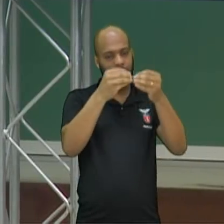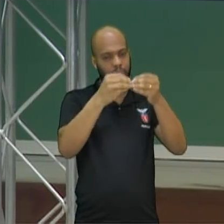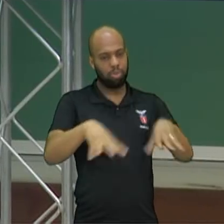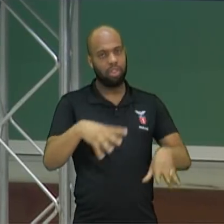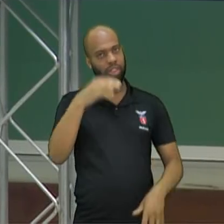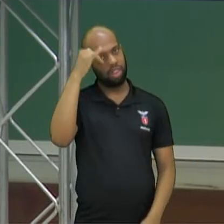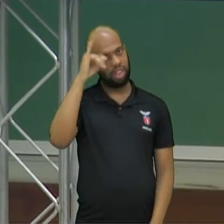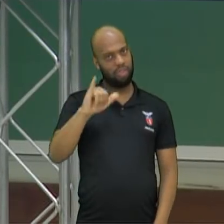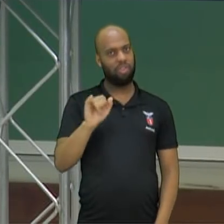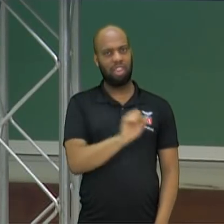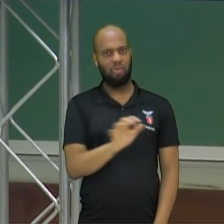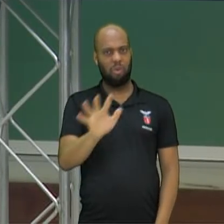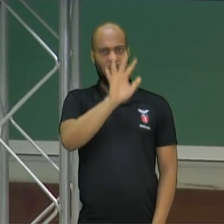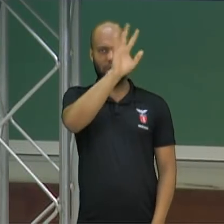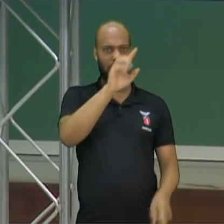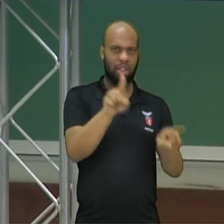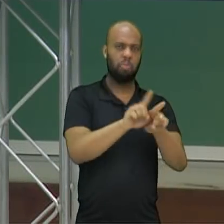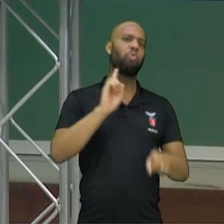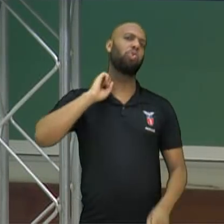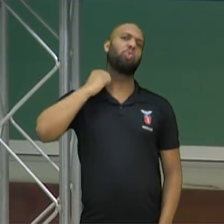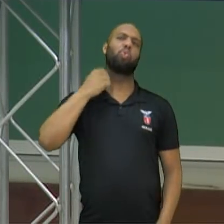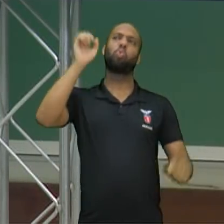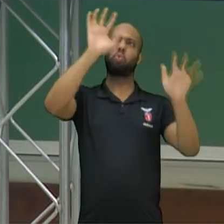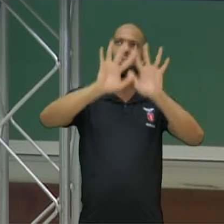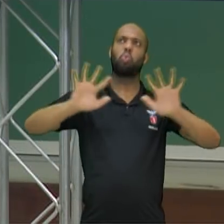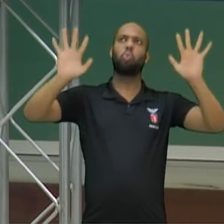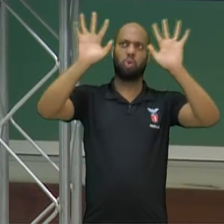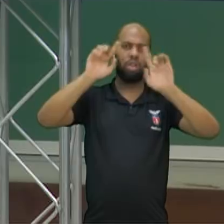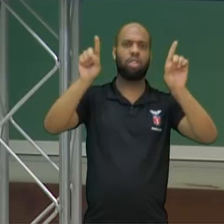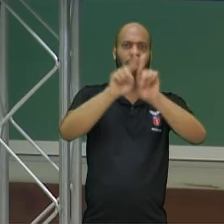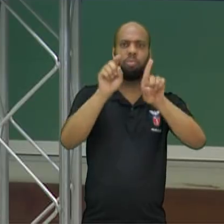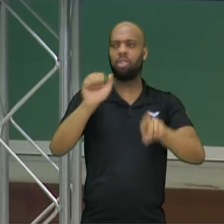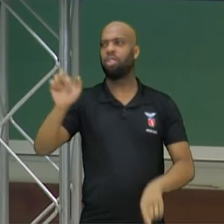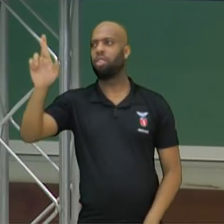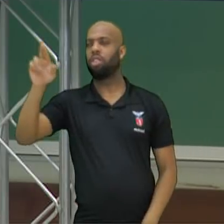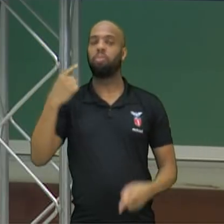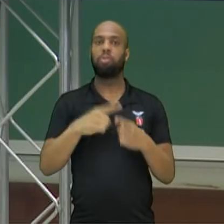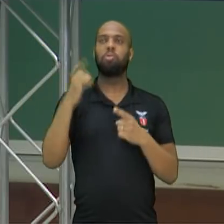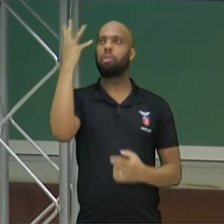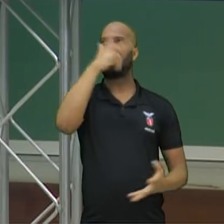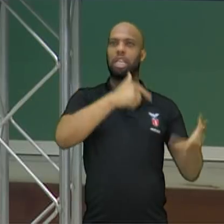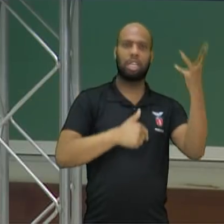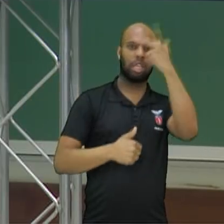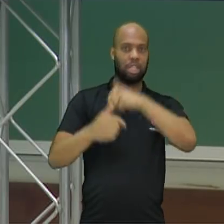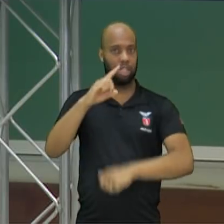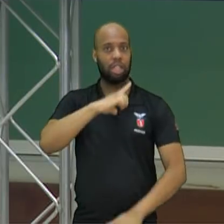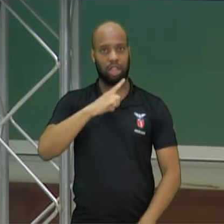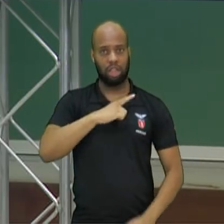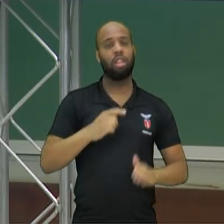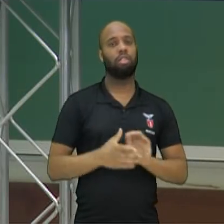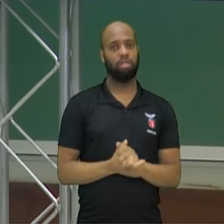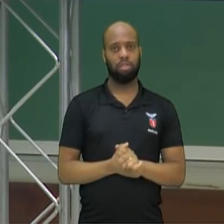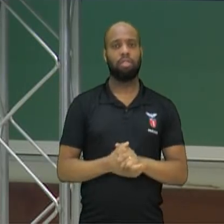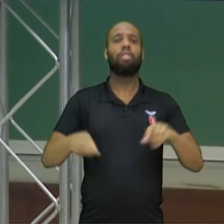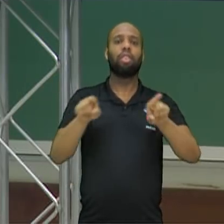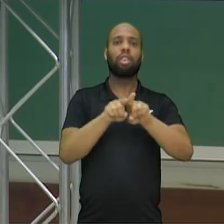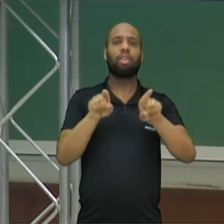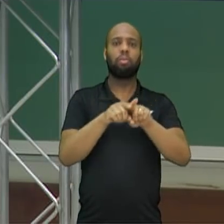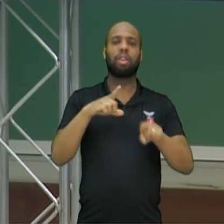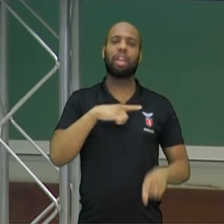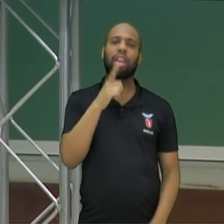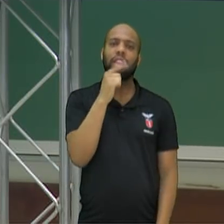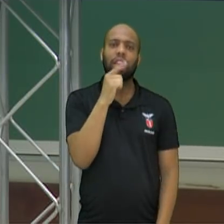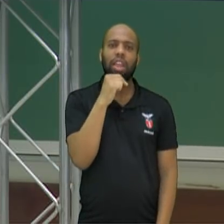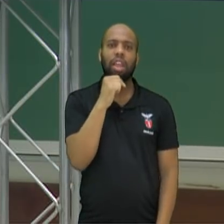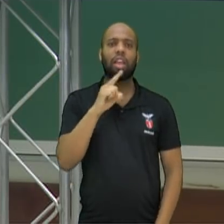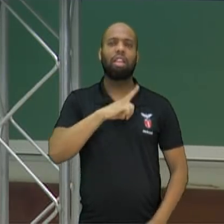tenha fumaça, né? Para que não polua, né? O ar. Ali é tudo belo, tudo, né? A água,